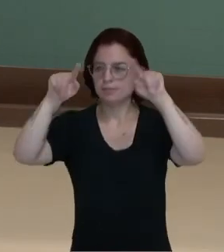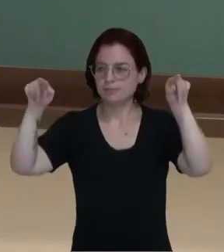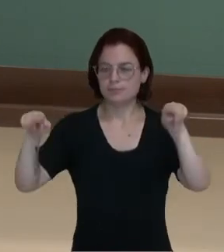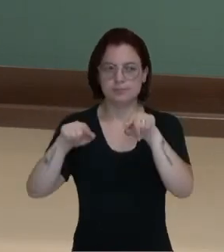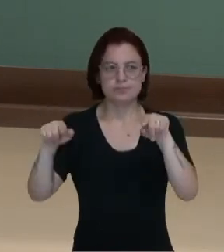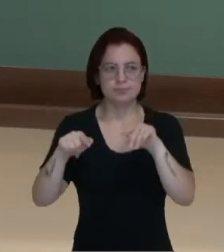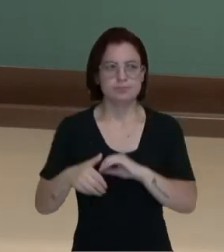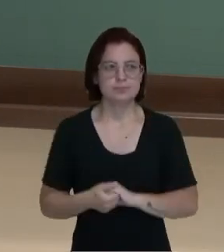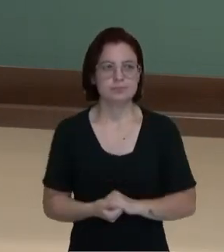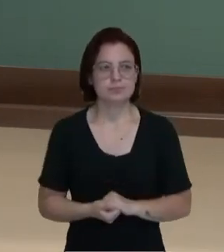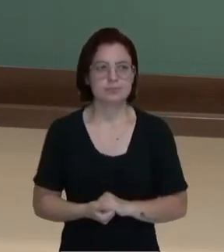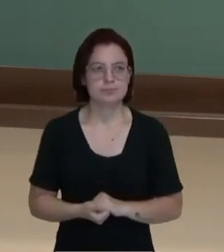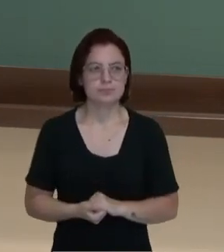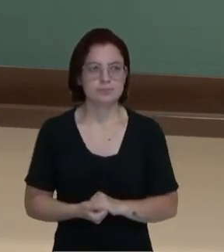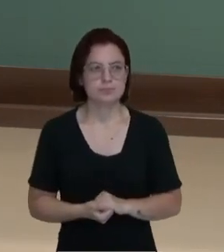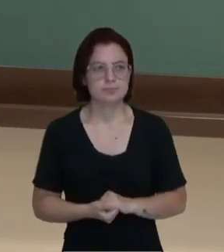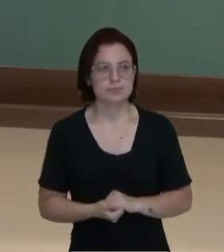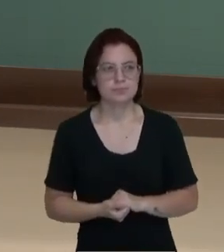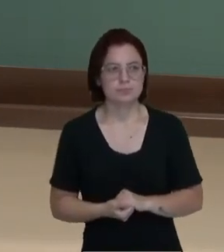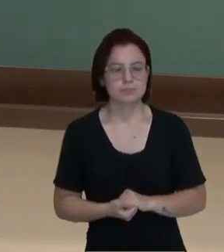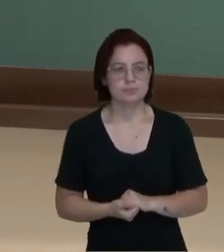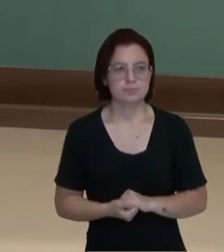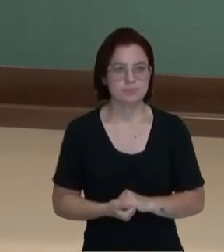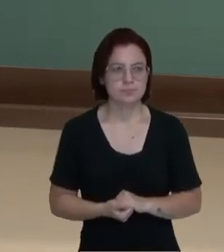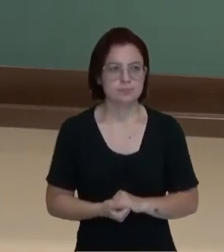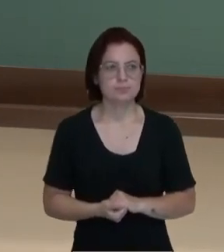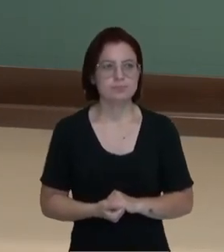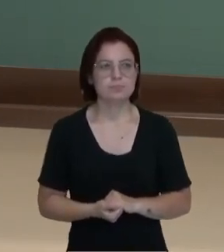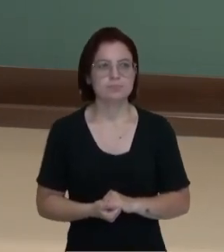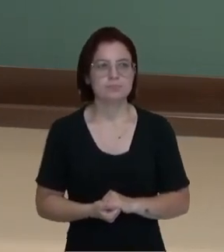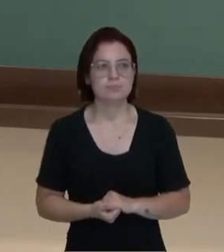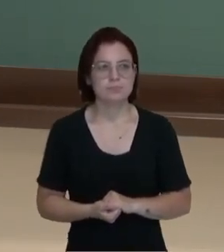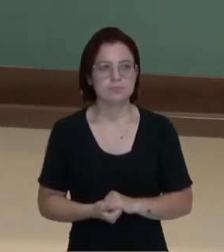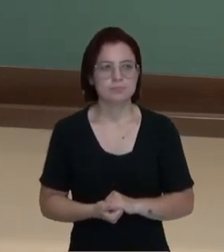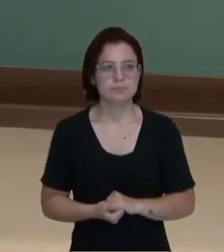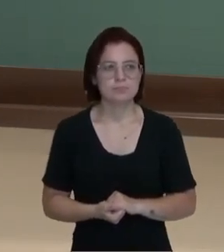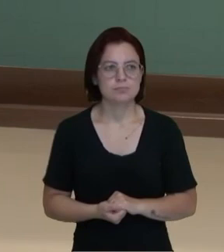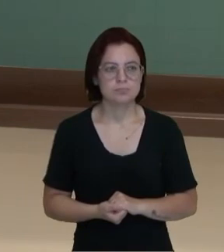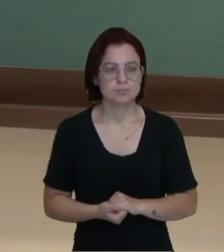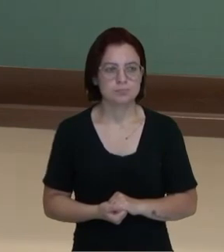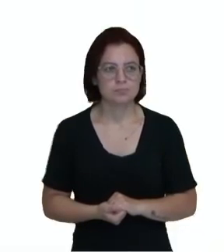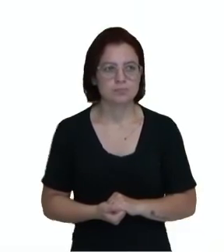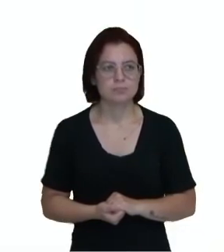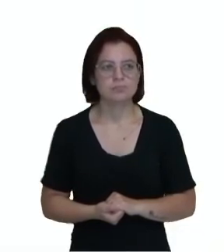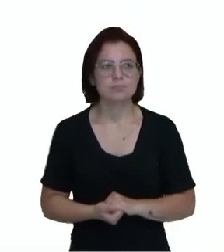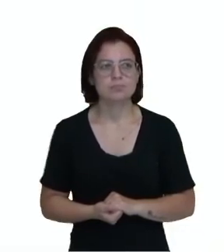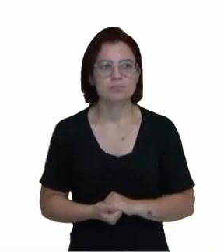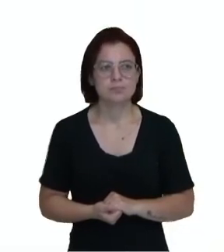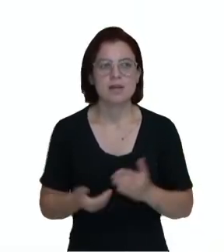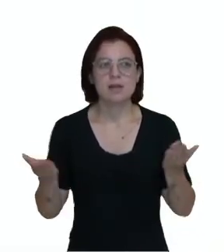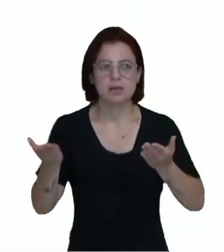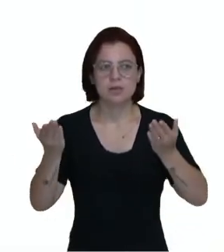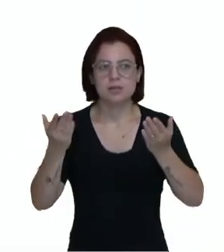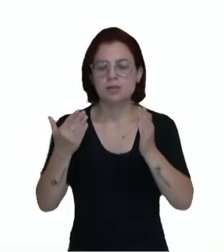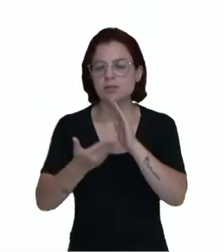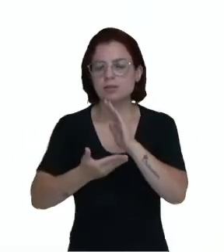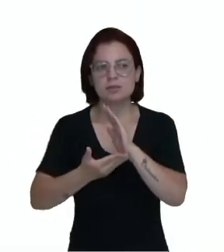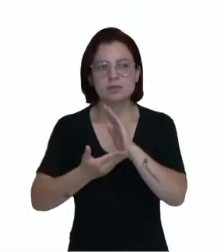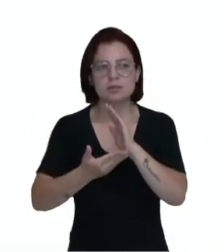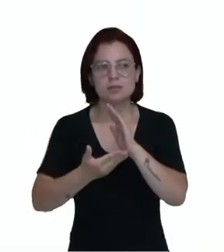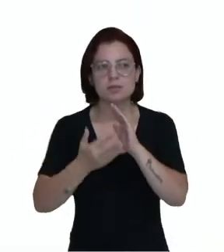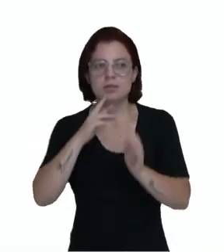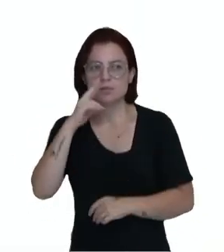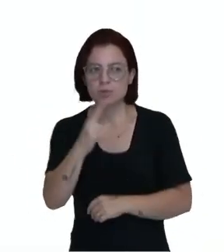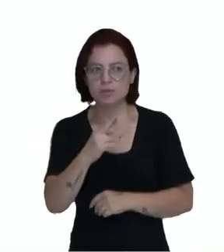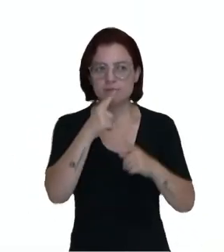colchetes? 3 vezes 2 vezes 7 menos 1, resolvo o quê? Primeira multiplicação, vou ficar com 3